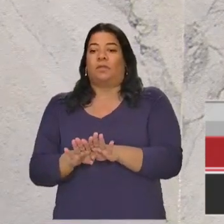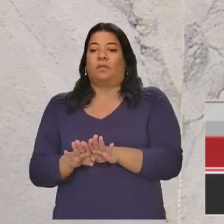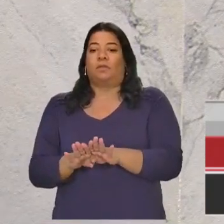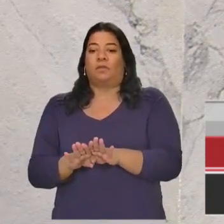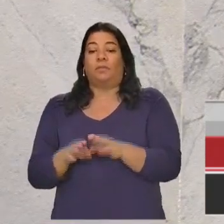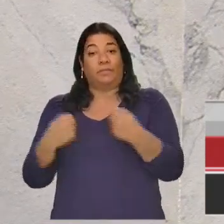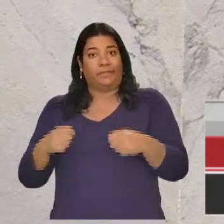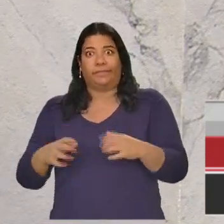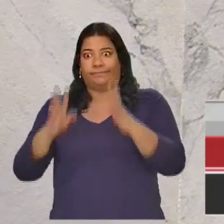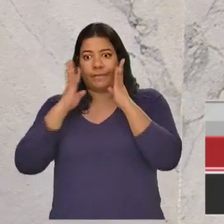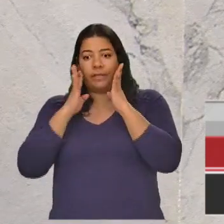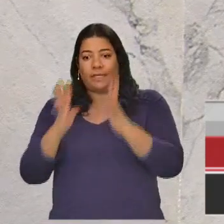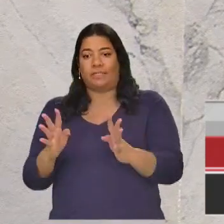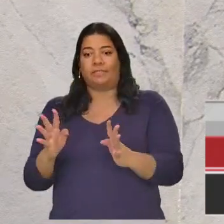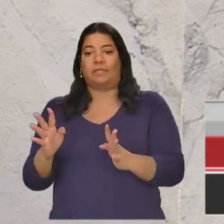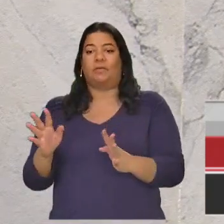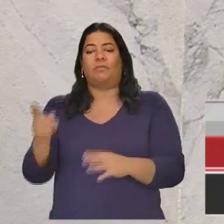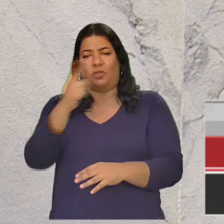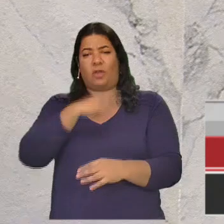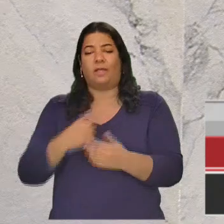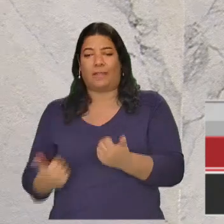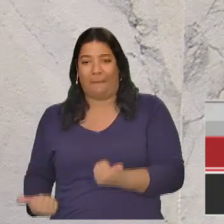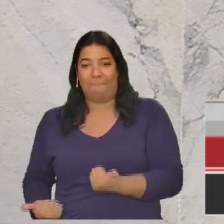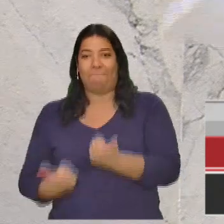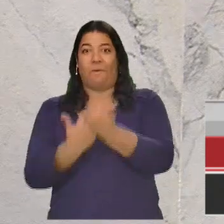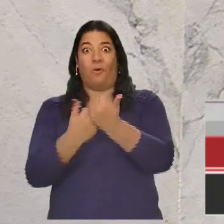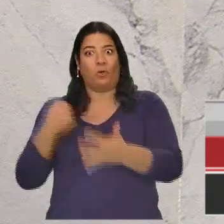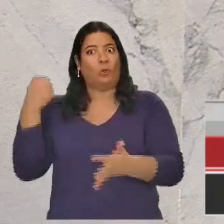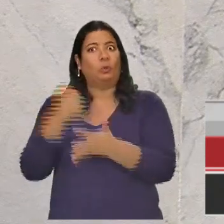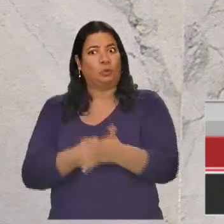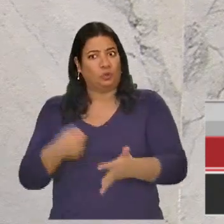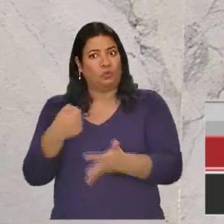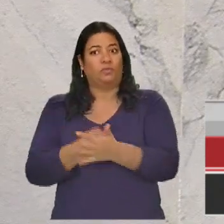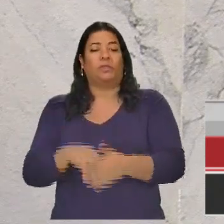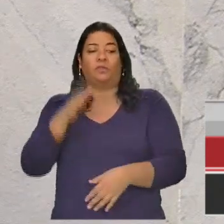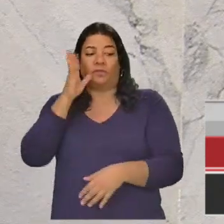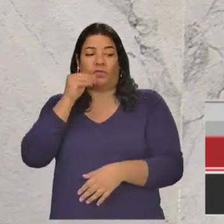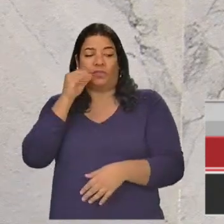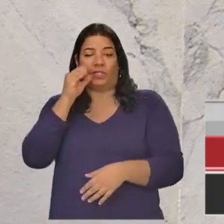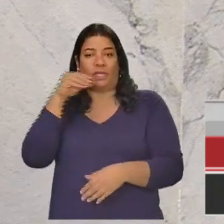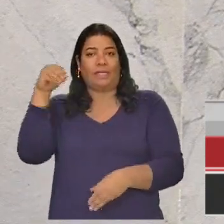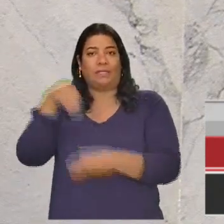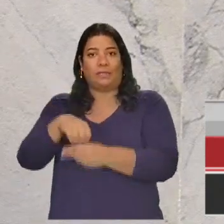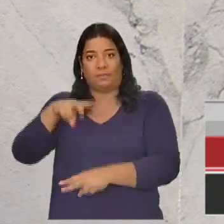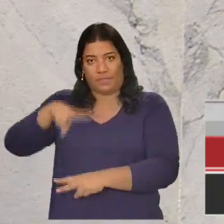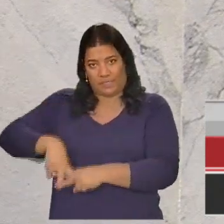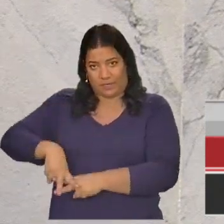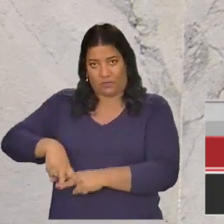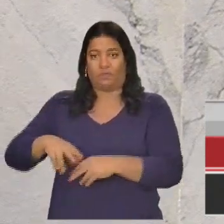atendido estão todo o nosso apoio que a luta dos servidores do sistema prisional